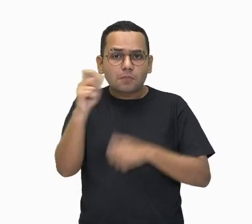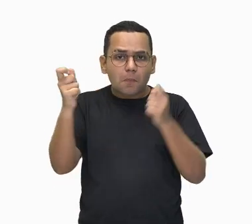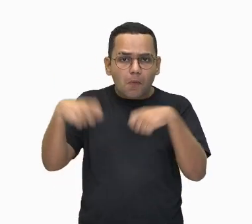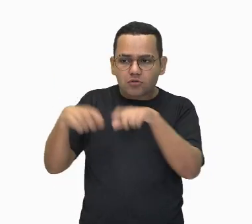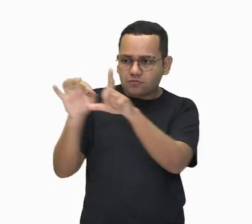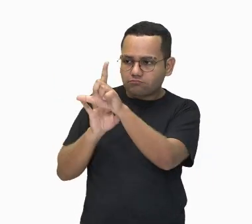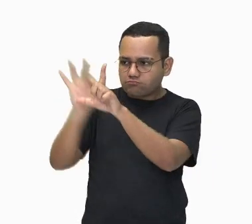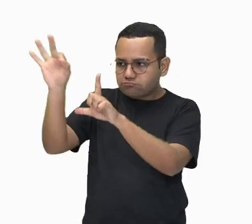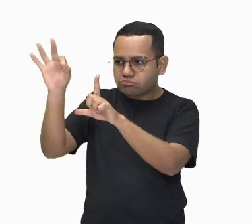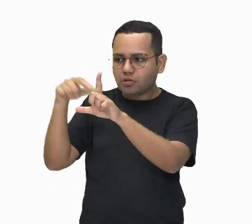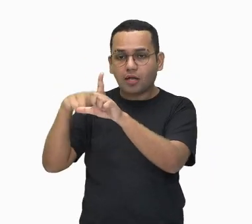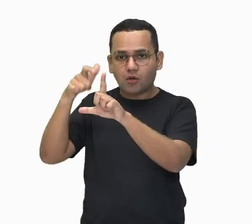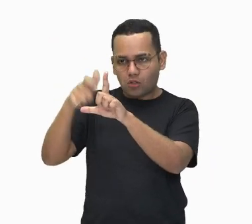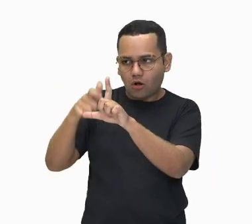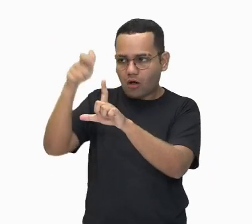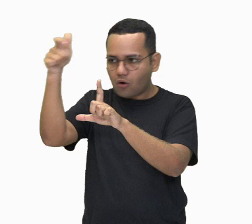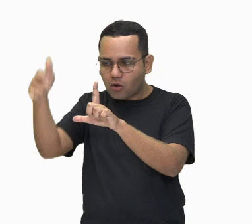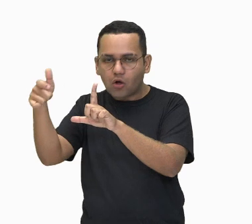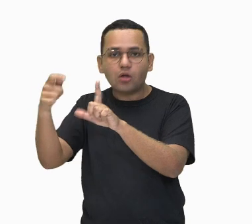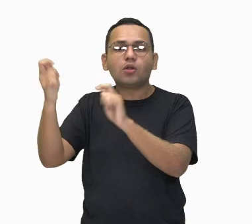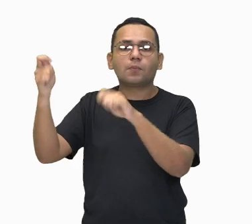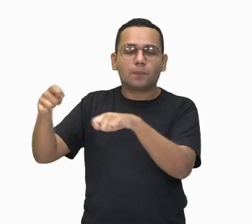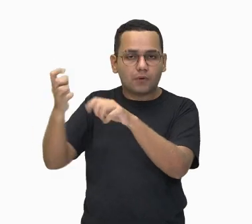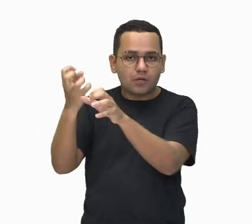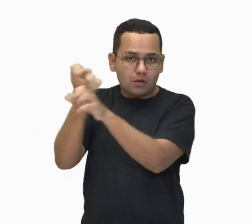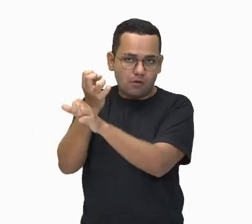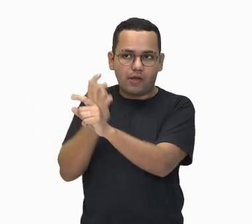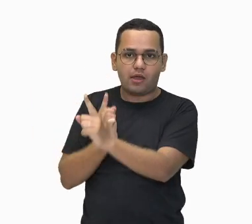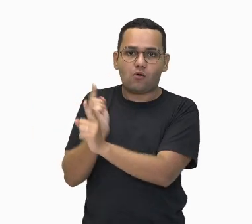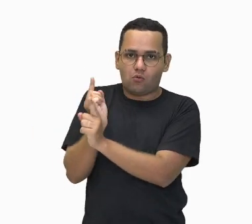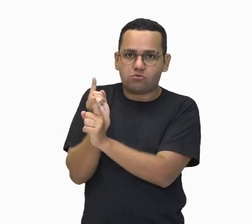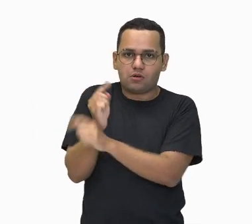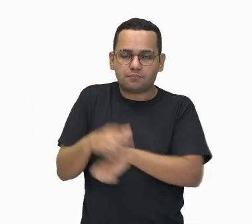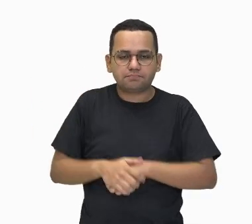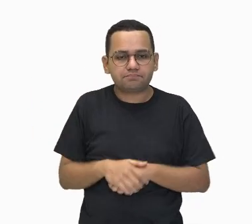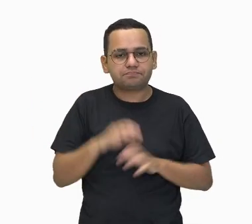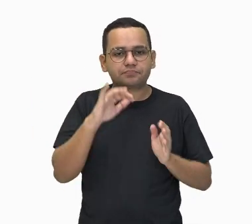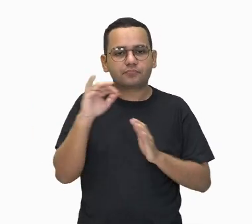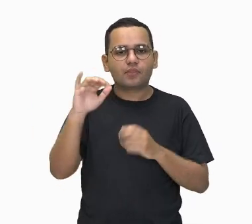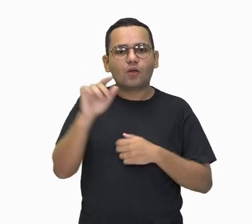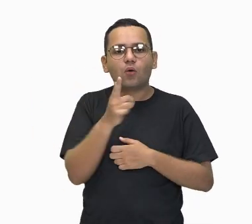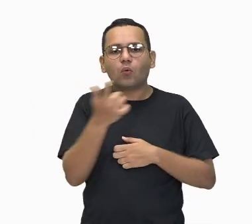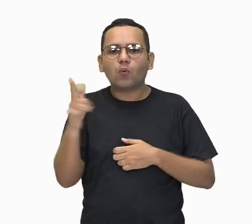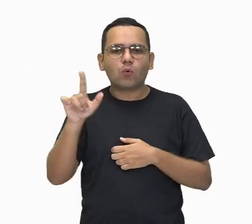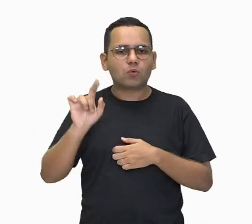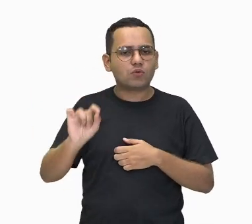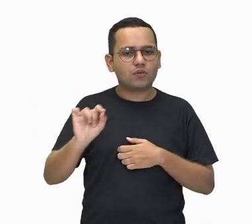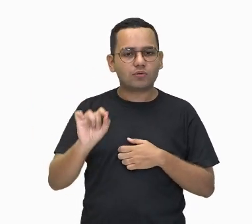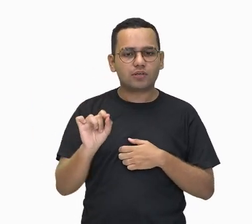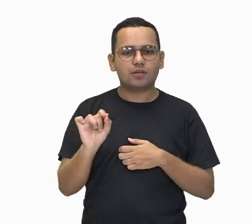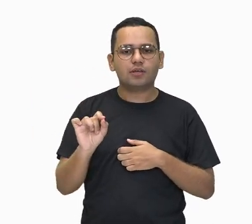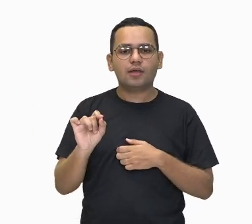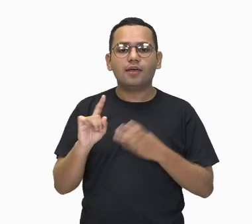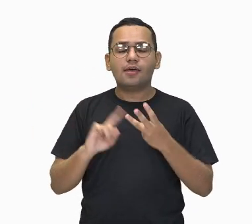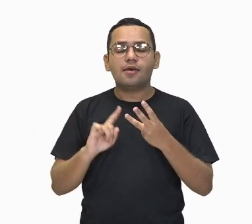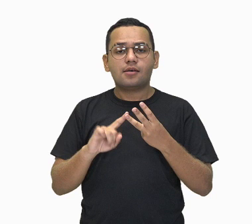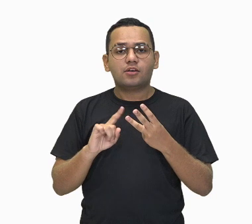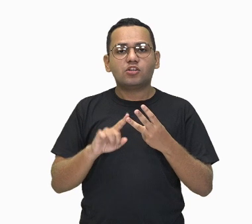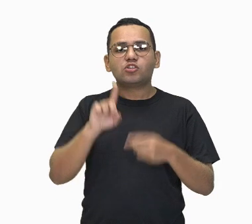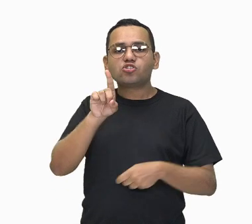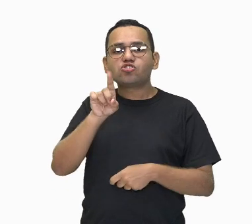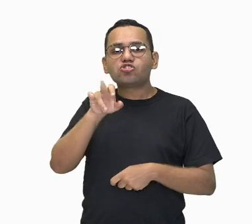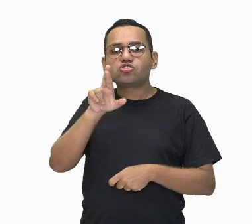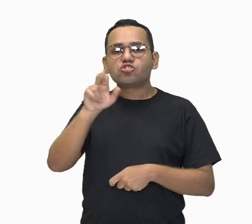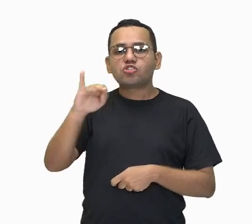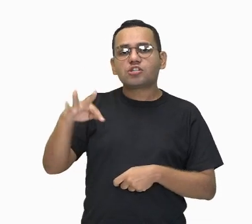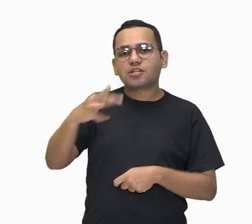angular, ou então se a gente tem a equação geral. E existe o terceiro ponto também, que é a sua direção. Ou seja, se ela for